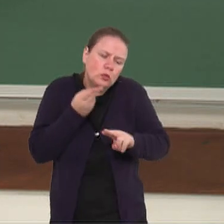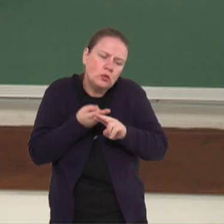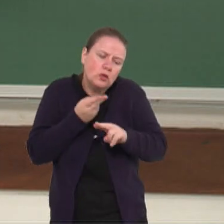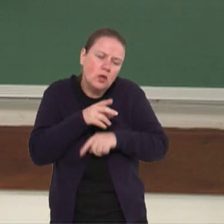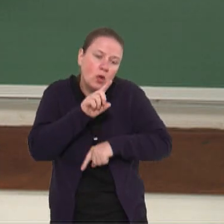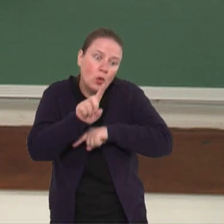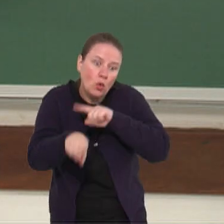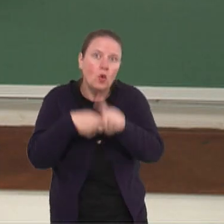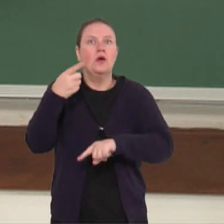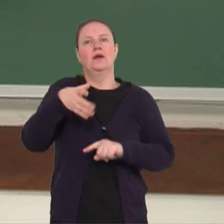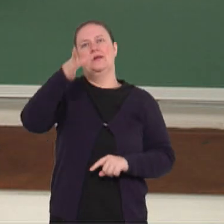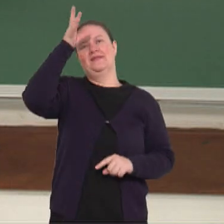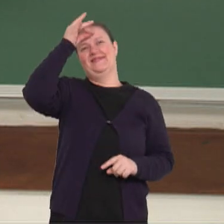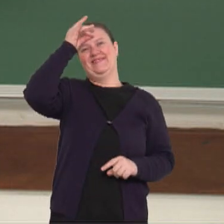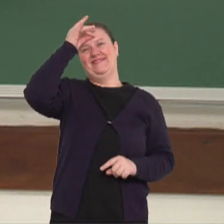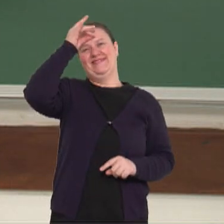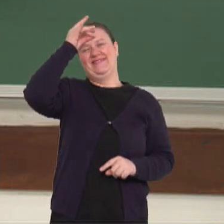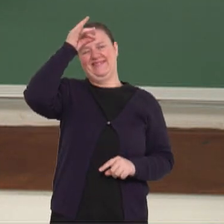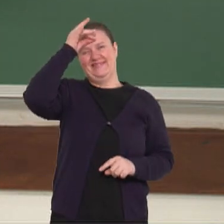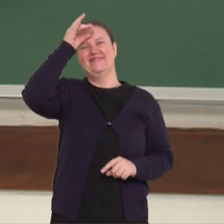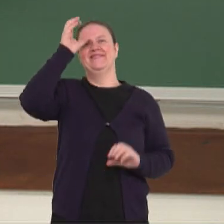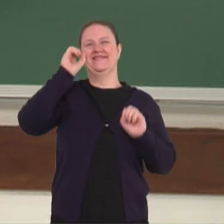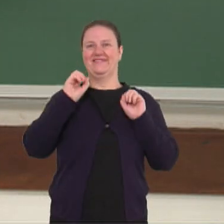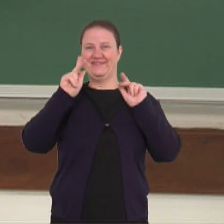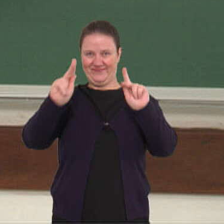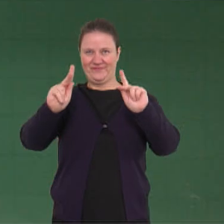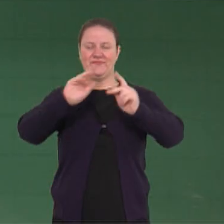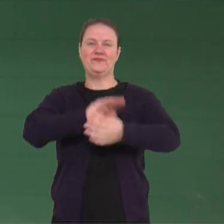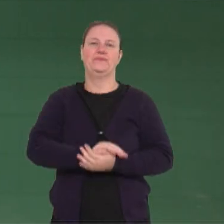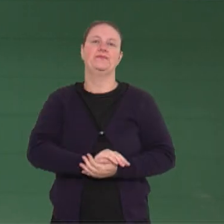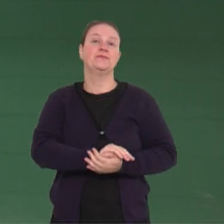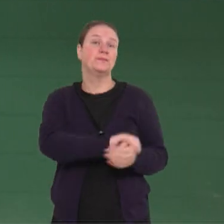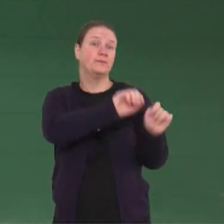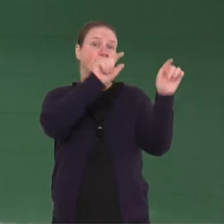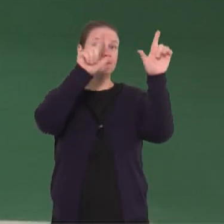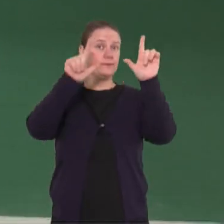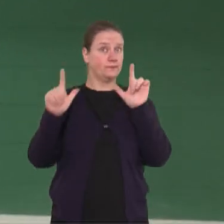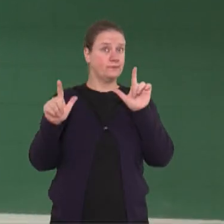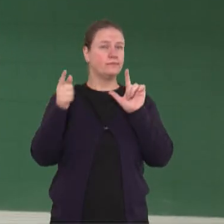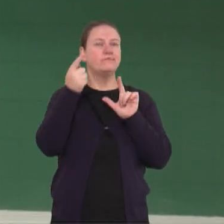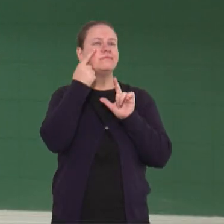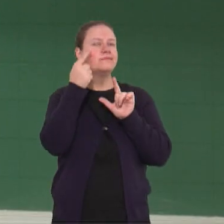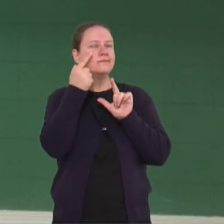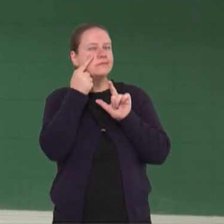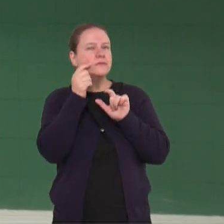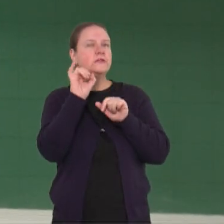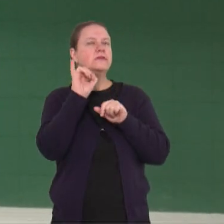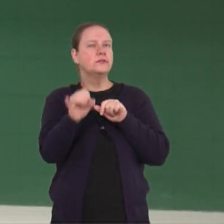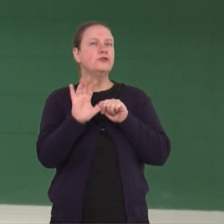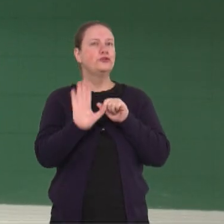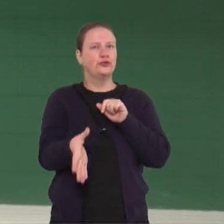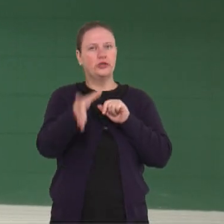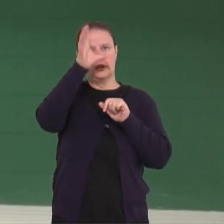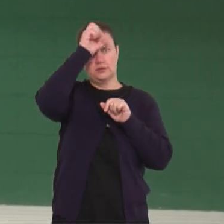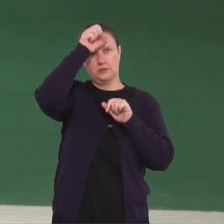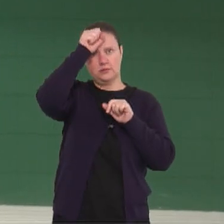Ok? Vamos para o próximo. Quero ver se vocês gravaram bem isso,